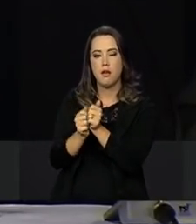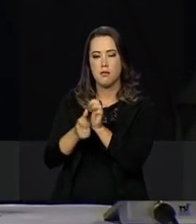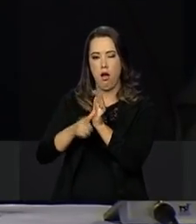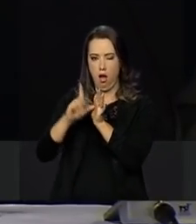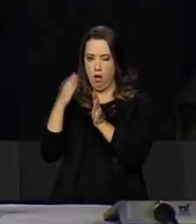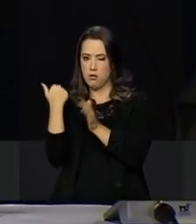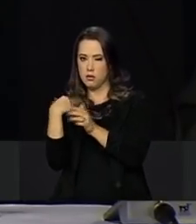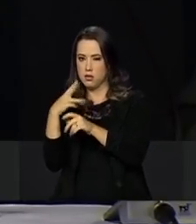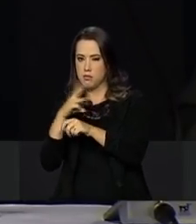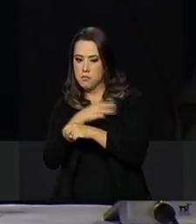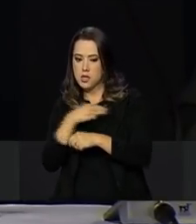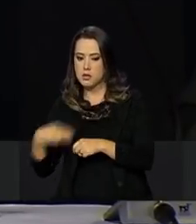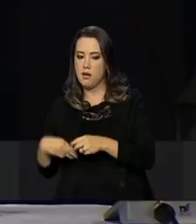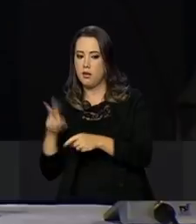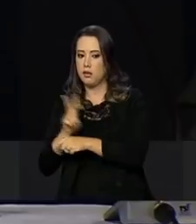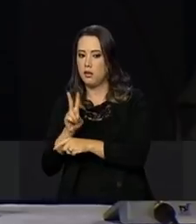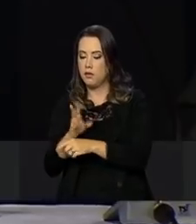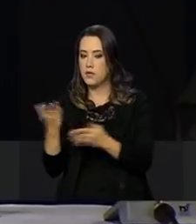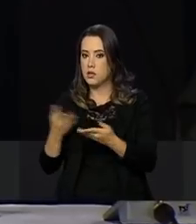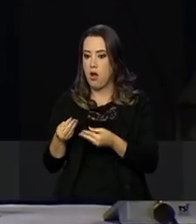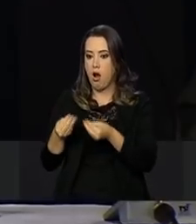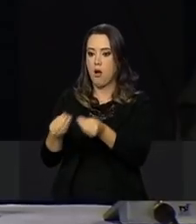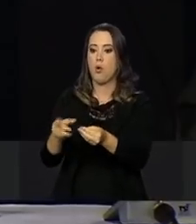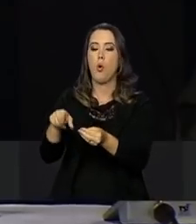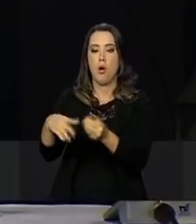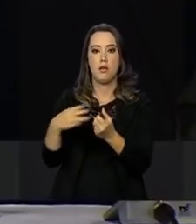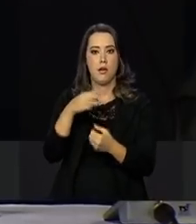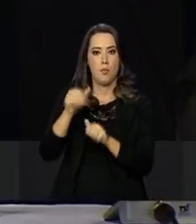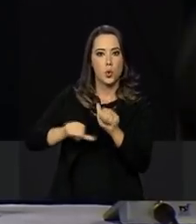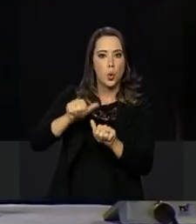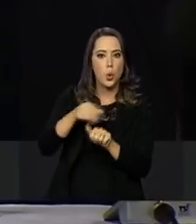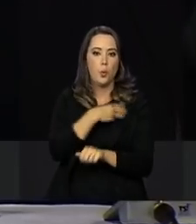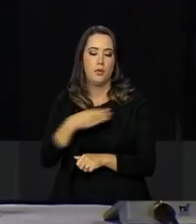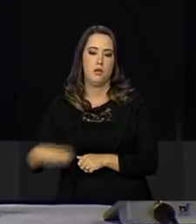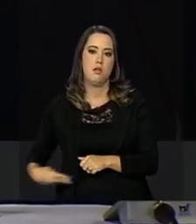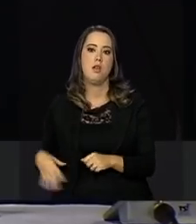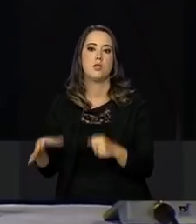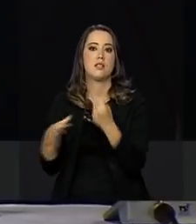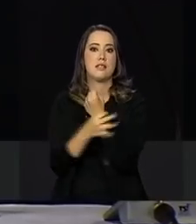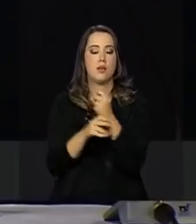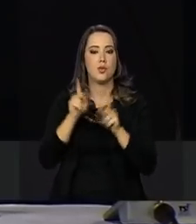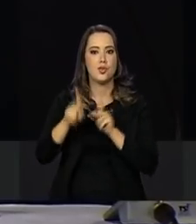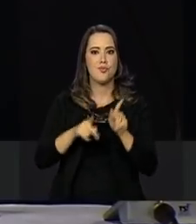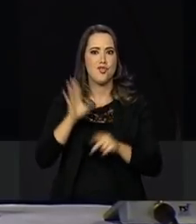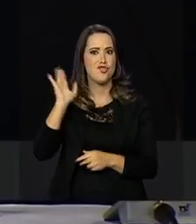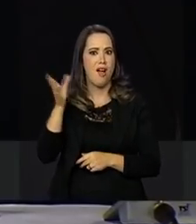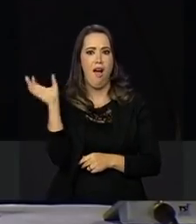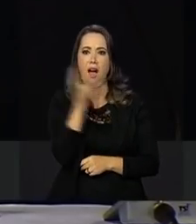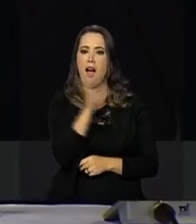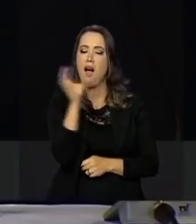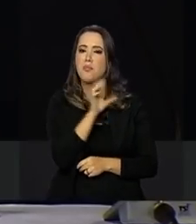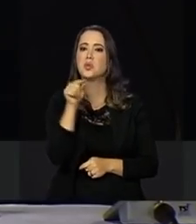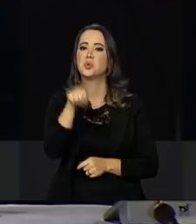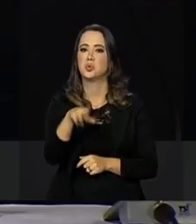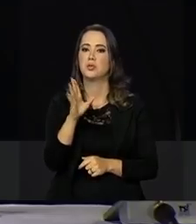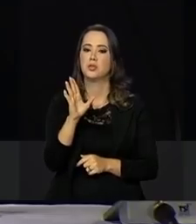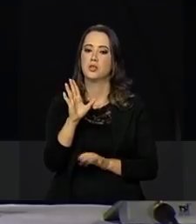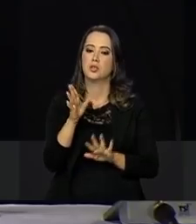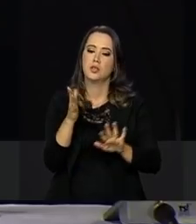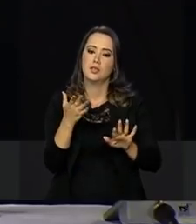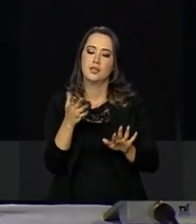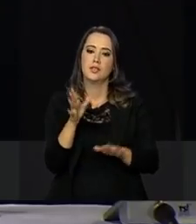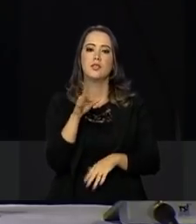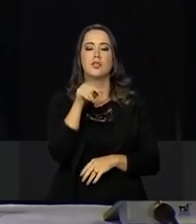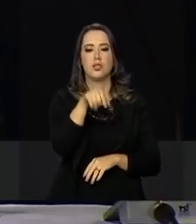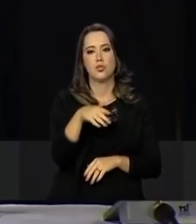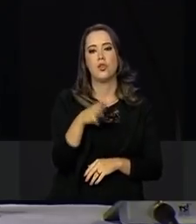o designamos para ministro da Segurança Pública, ele imediatamente tomou as providências, que também para não cansá-los, já deve